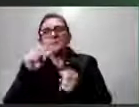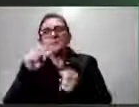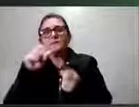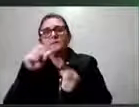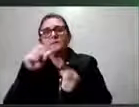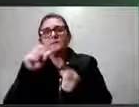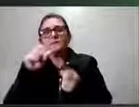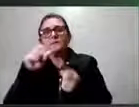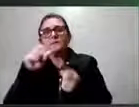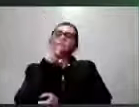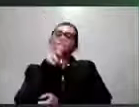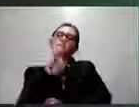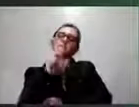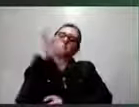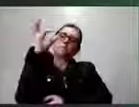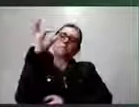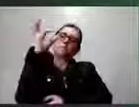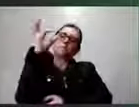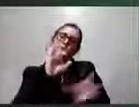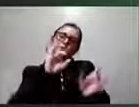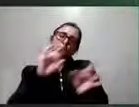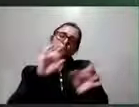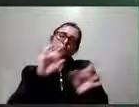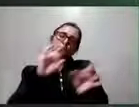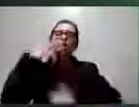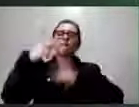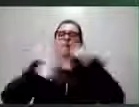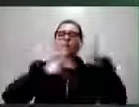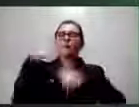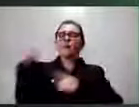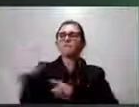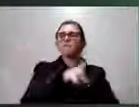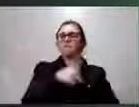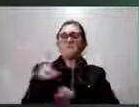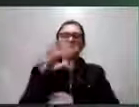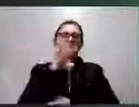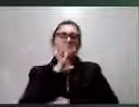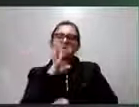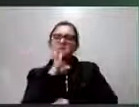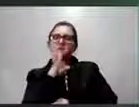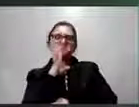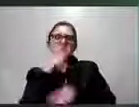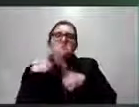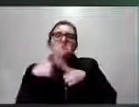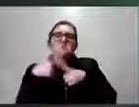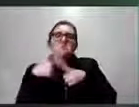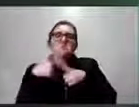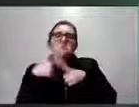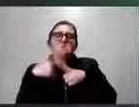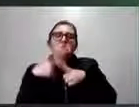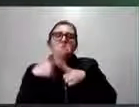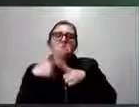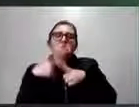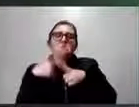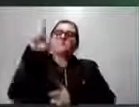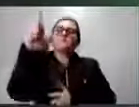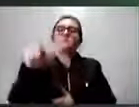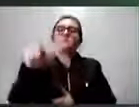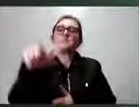Esse 25% que sobra falaram que não conheciam os efeitos possíveis de uma intubação